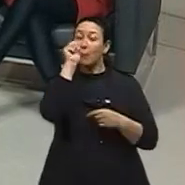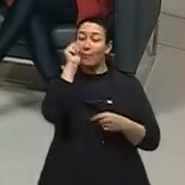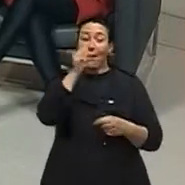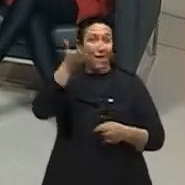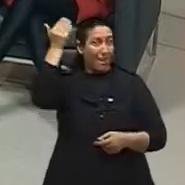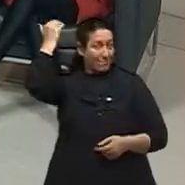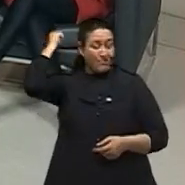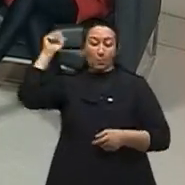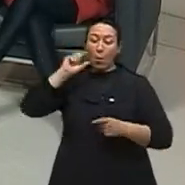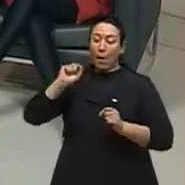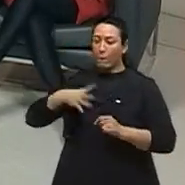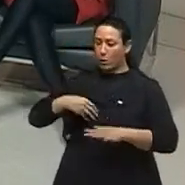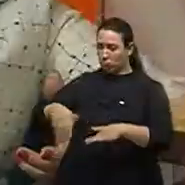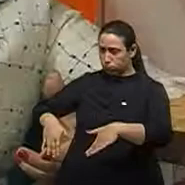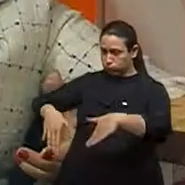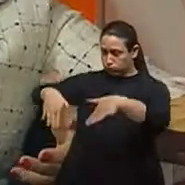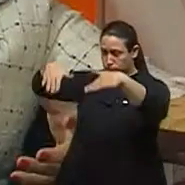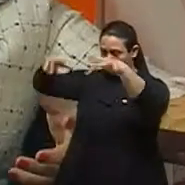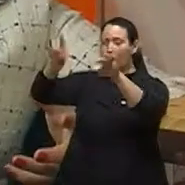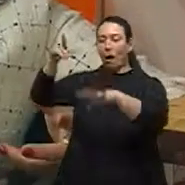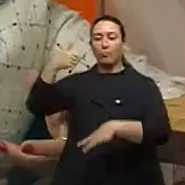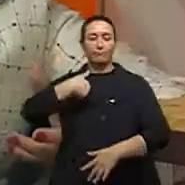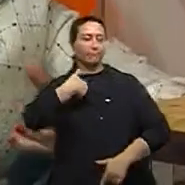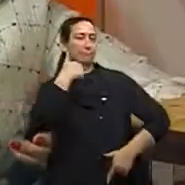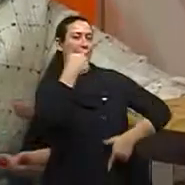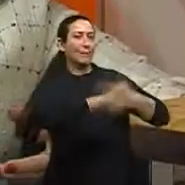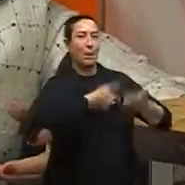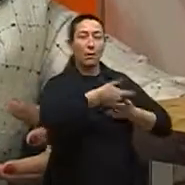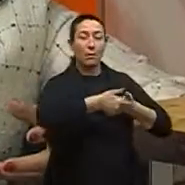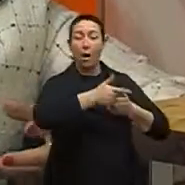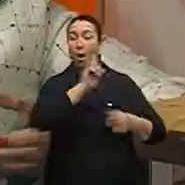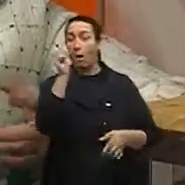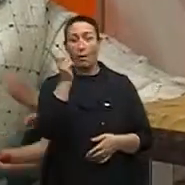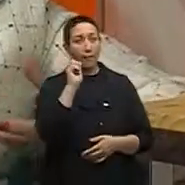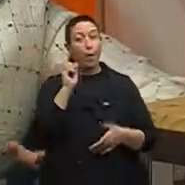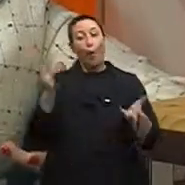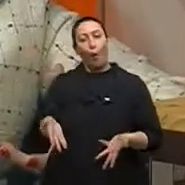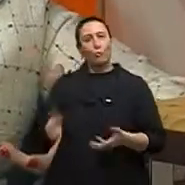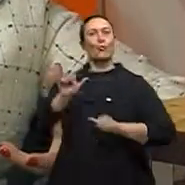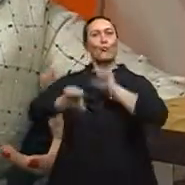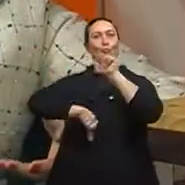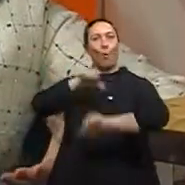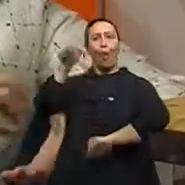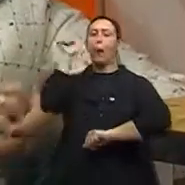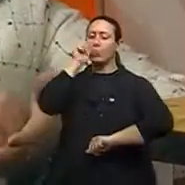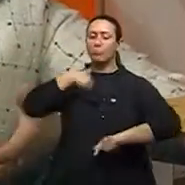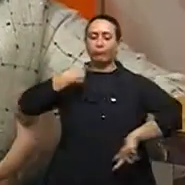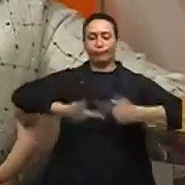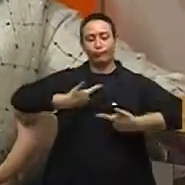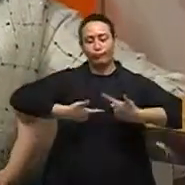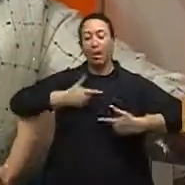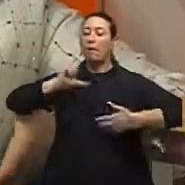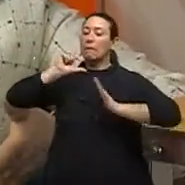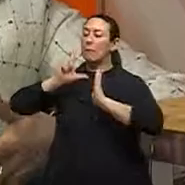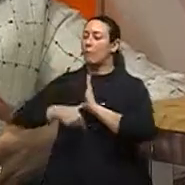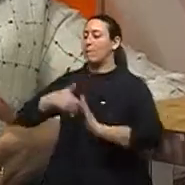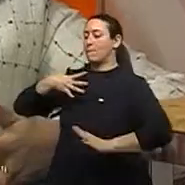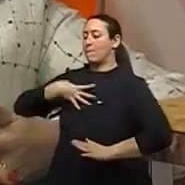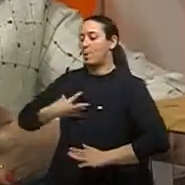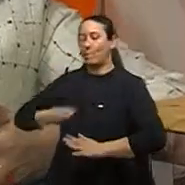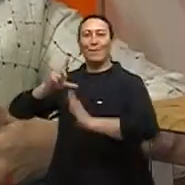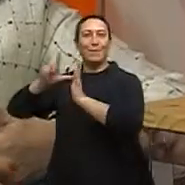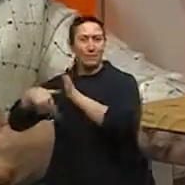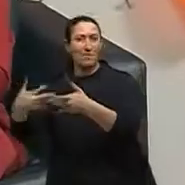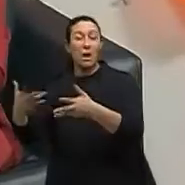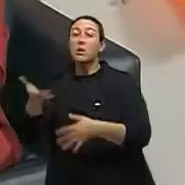uhum exatamente e e pro homem não o trabalho sempre foi o sentido de vida a essência do homem tá e os homens